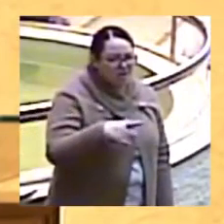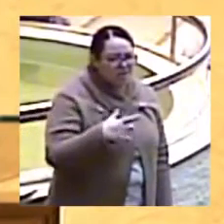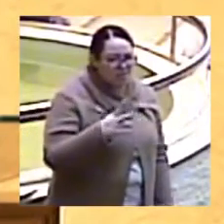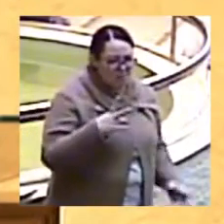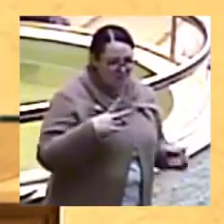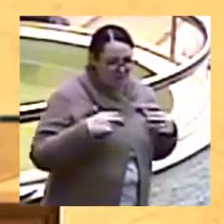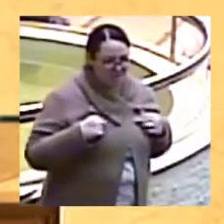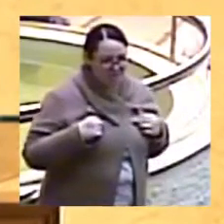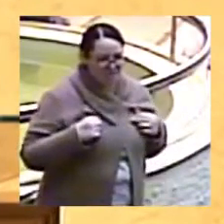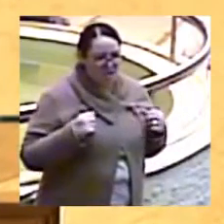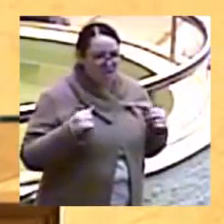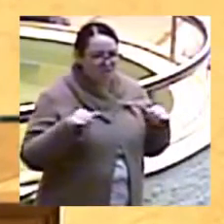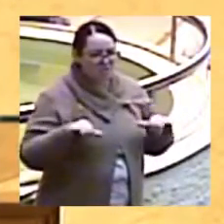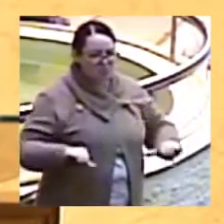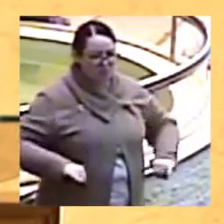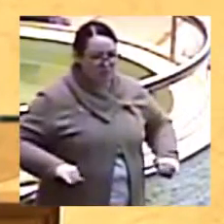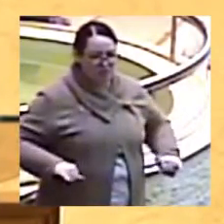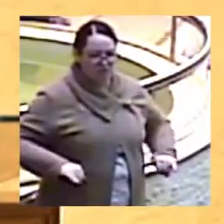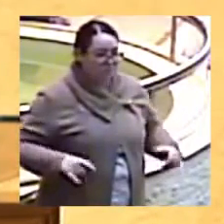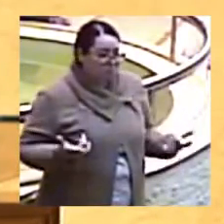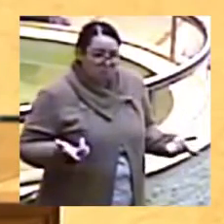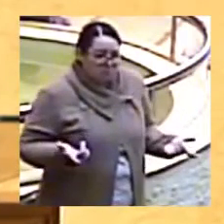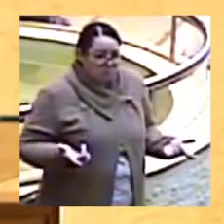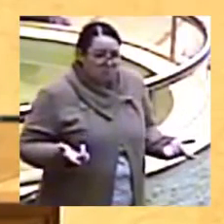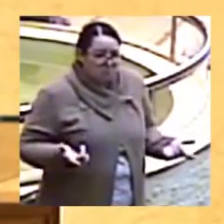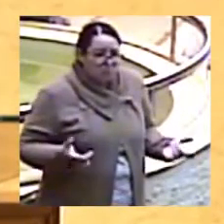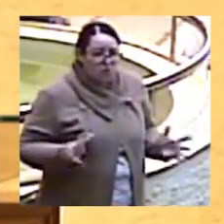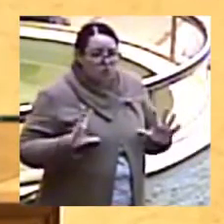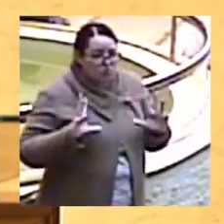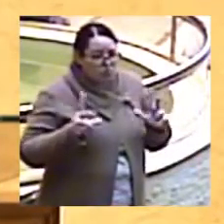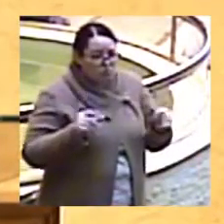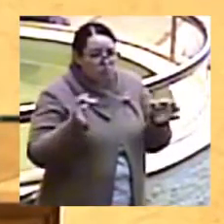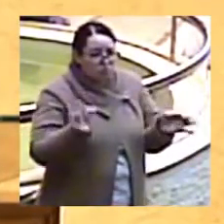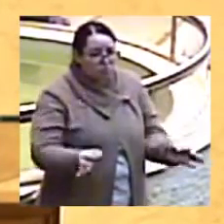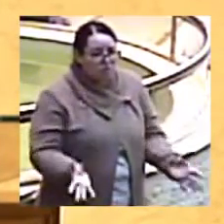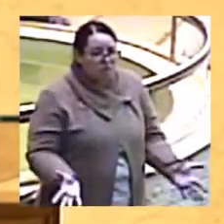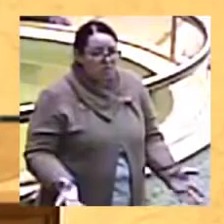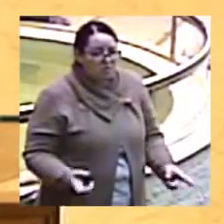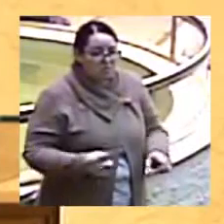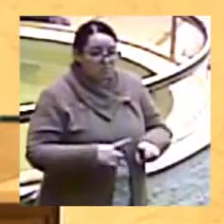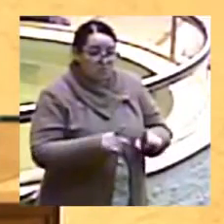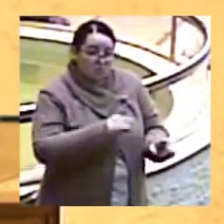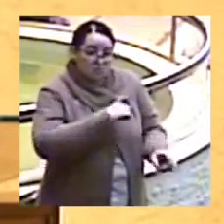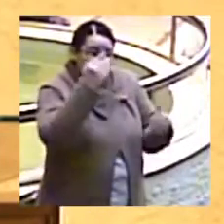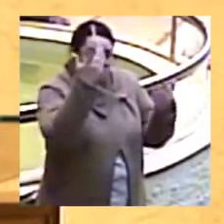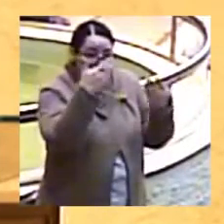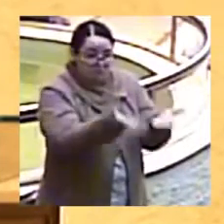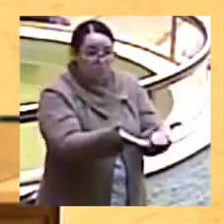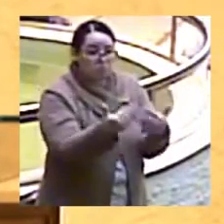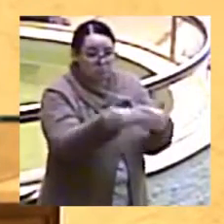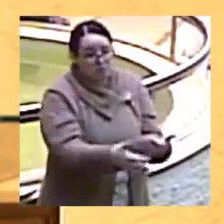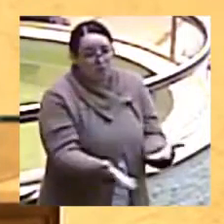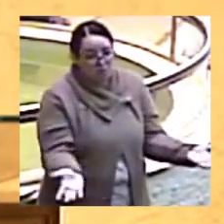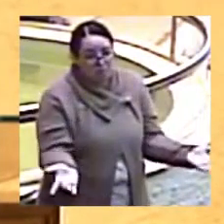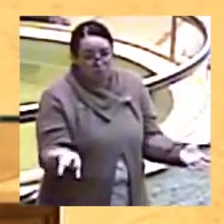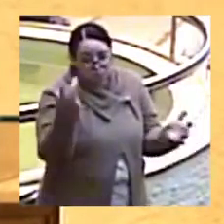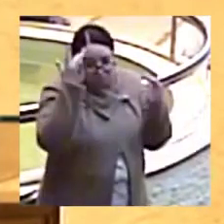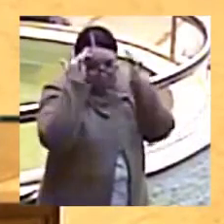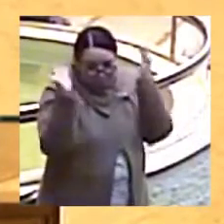todo o direcionamento, Deus, é um direcionamento, para a vitória, pela sabedoria, que há nele, diferente,